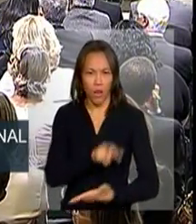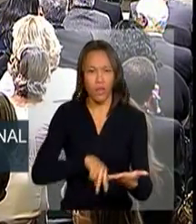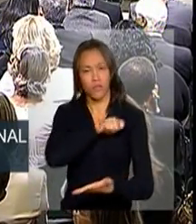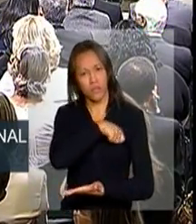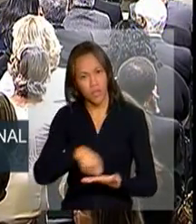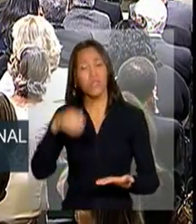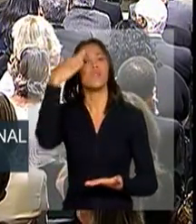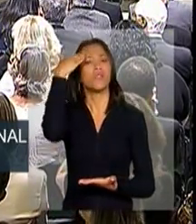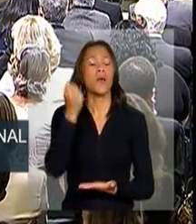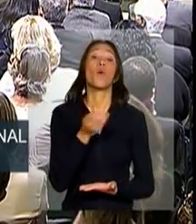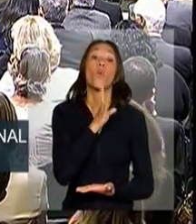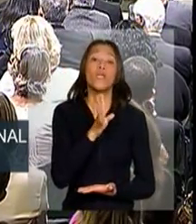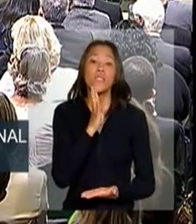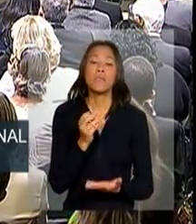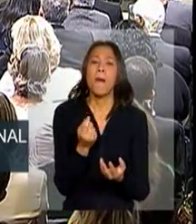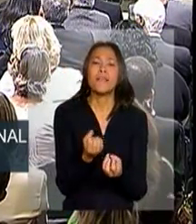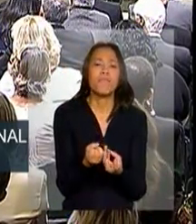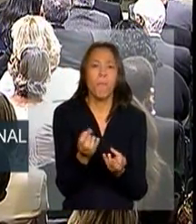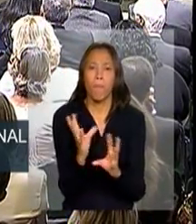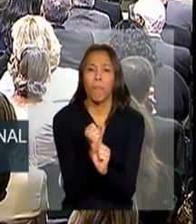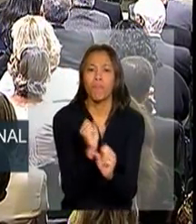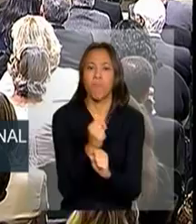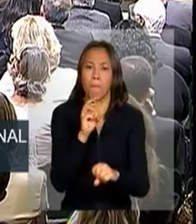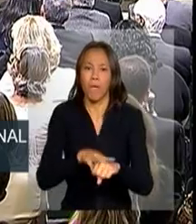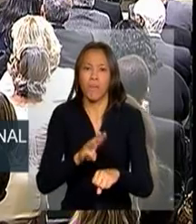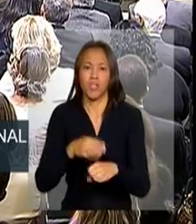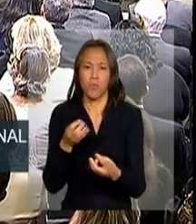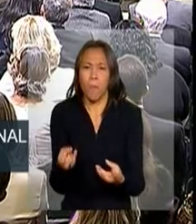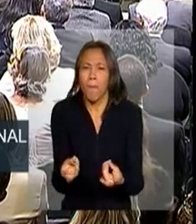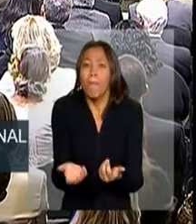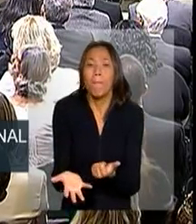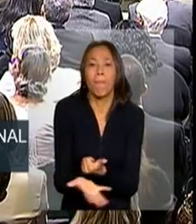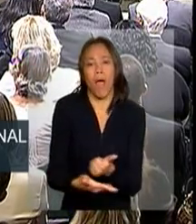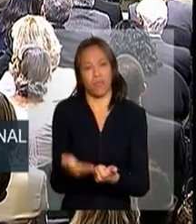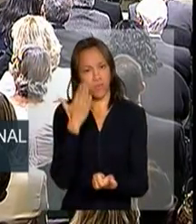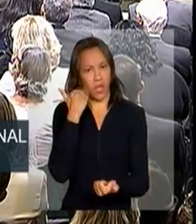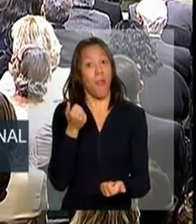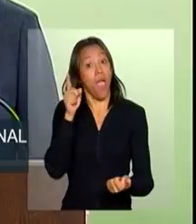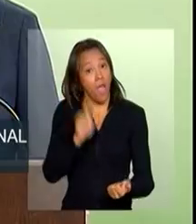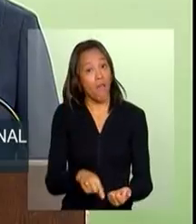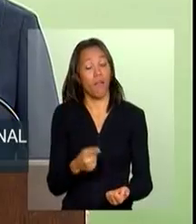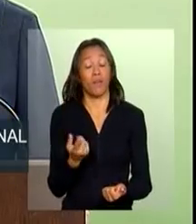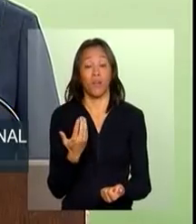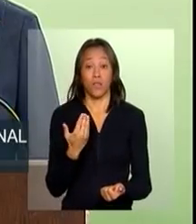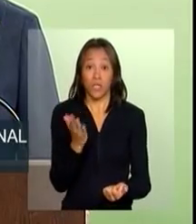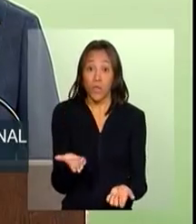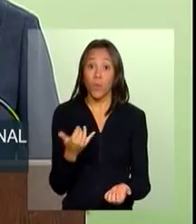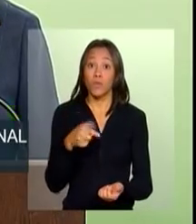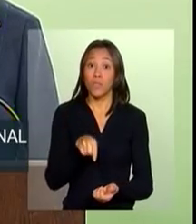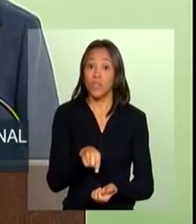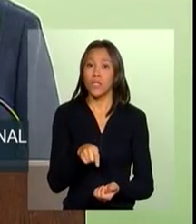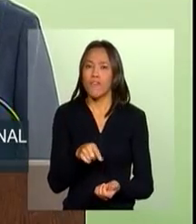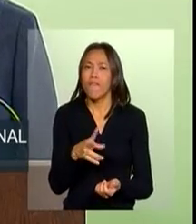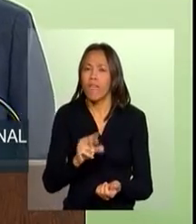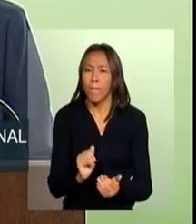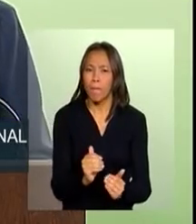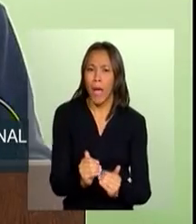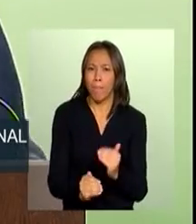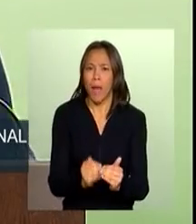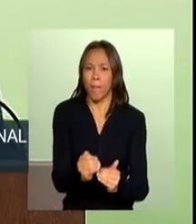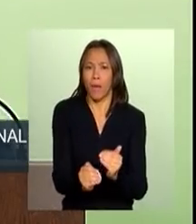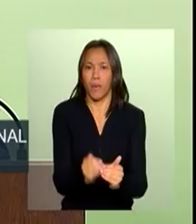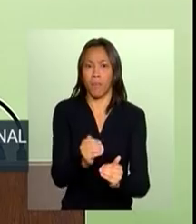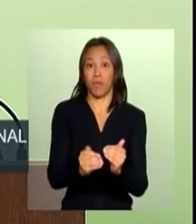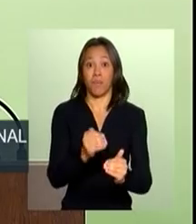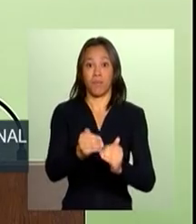conheça as primeiras operações. Esse é o fundamento a partir do qual se construirá etapa